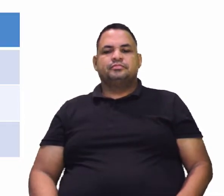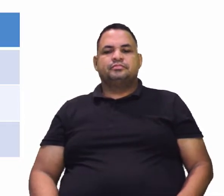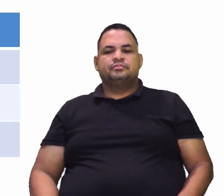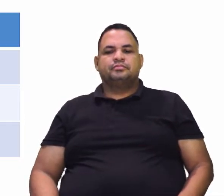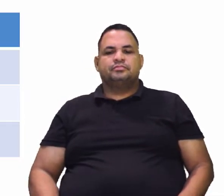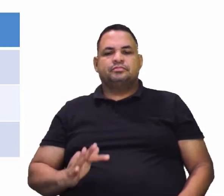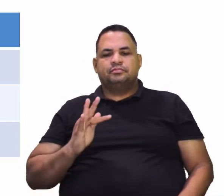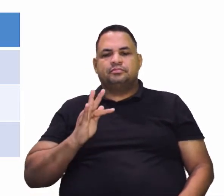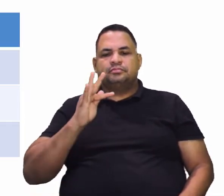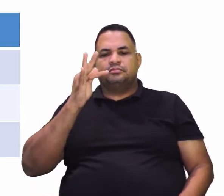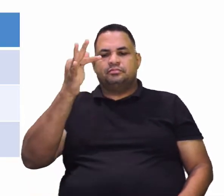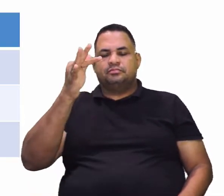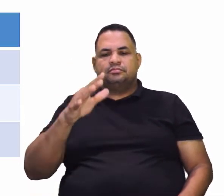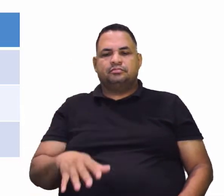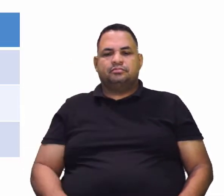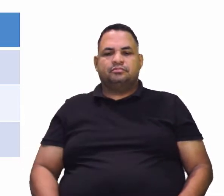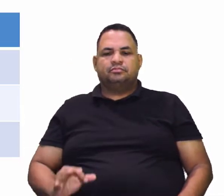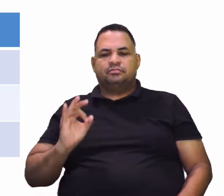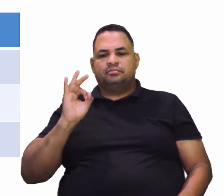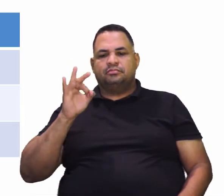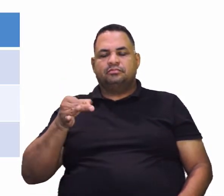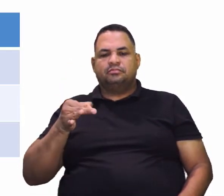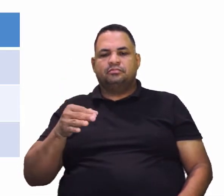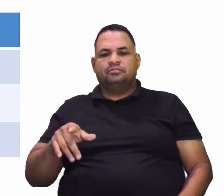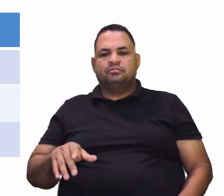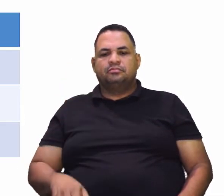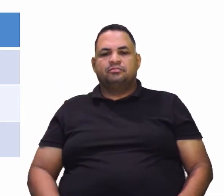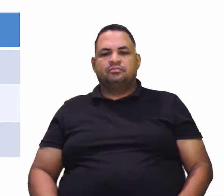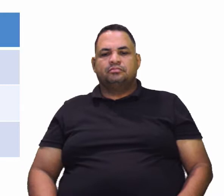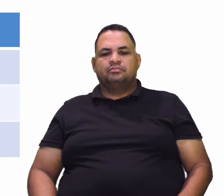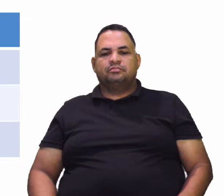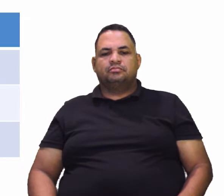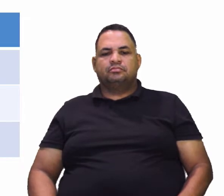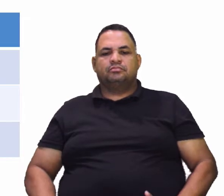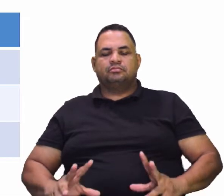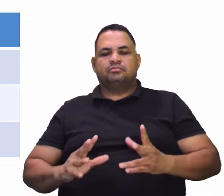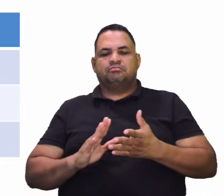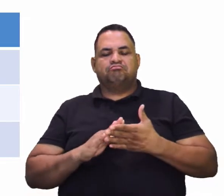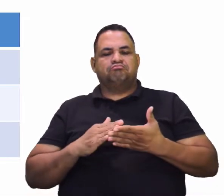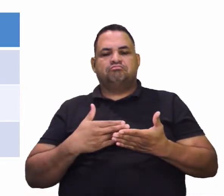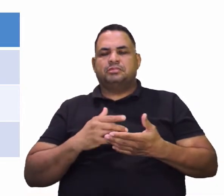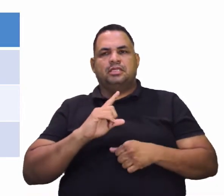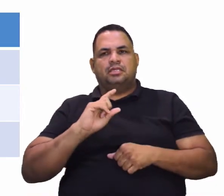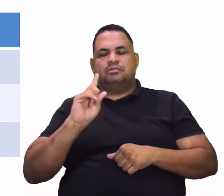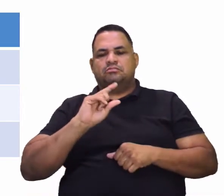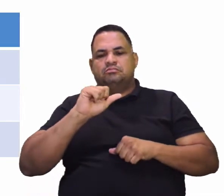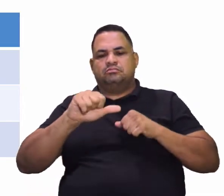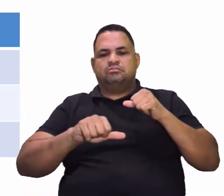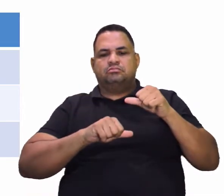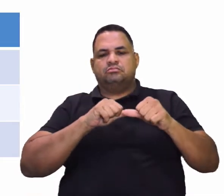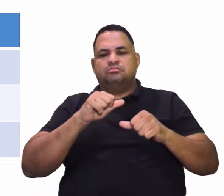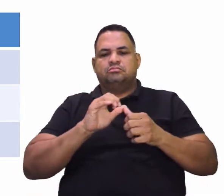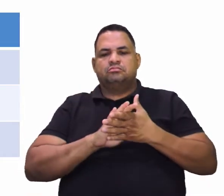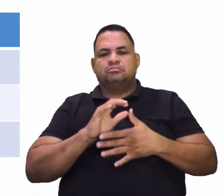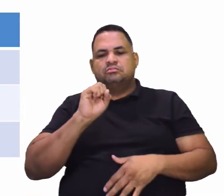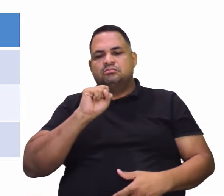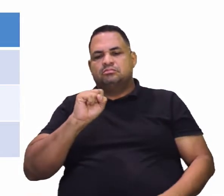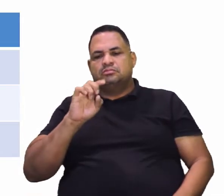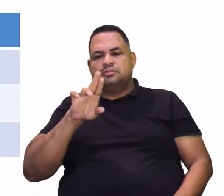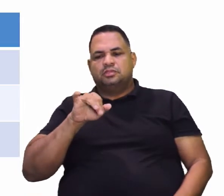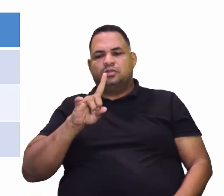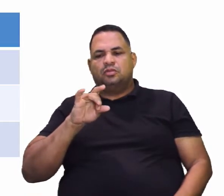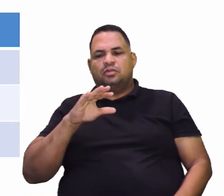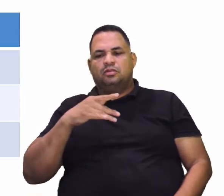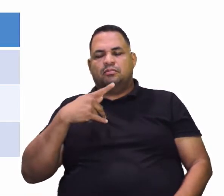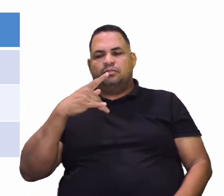é o meu futuro, que é o futuro mais certo. Então, ele vem going to para todo mundo, não muda, tá vendo? Ó, ele vem no singular,